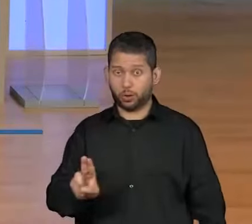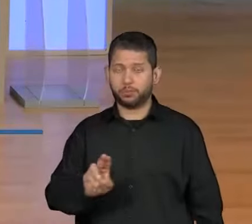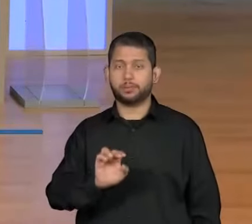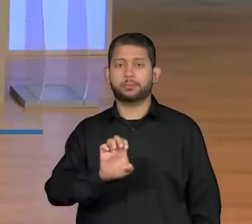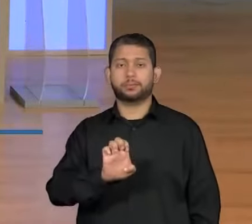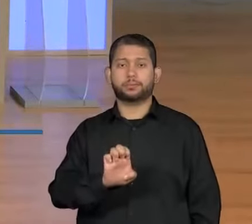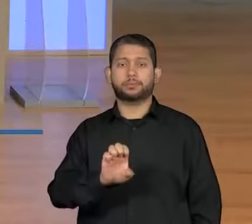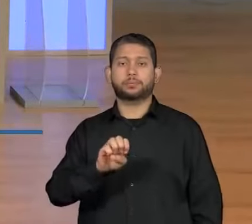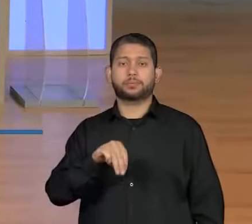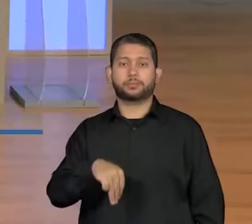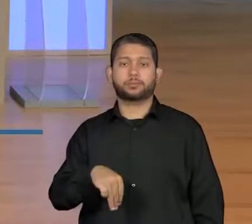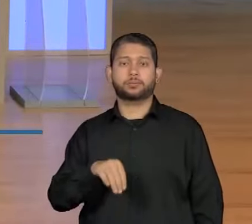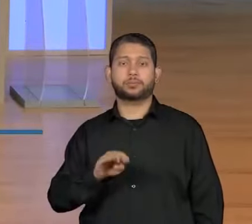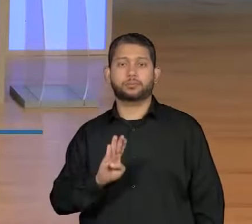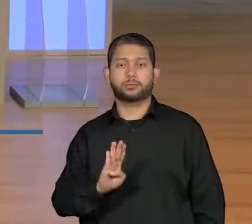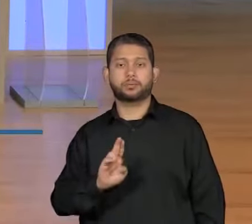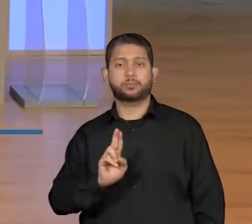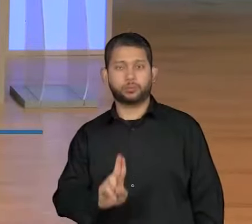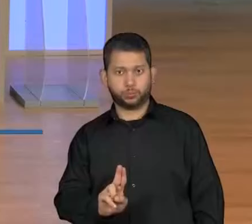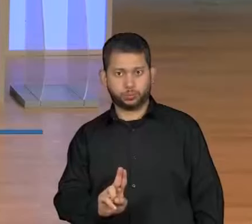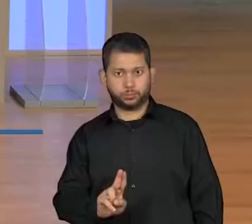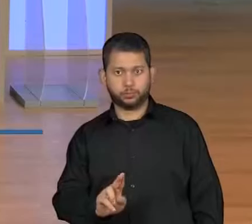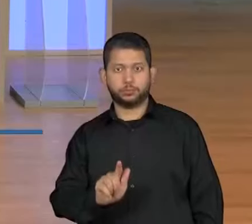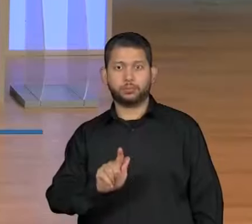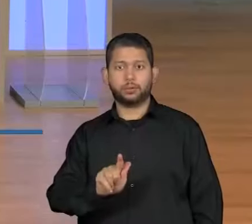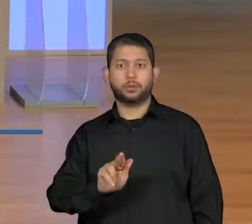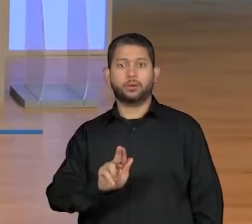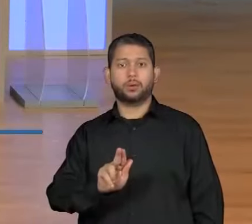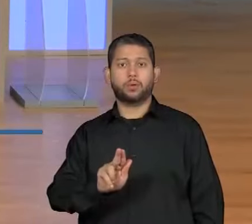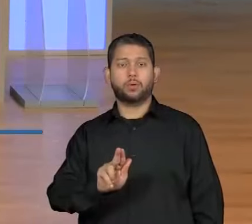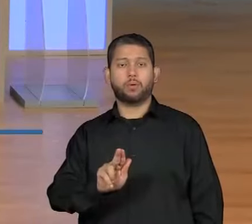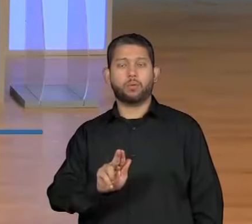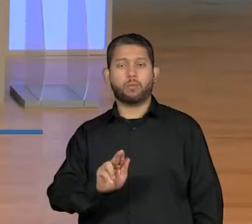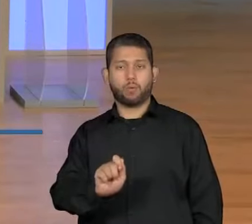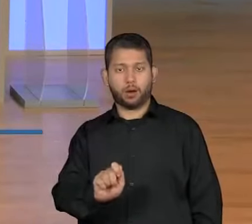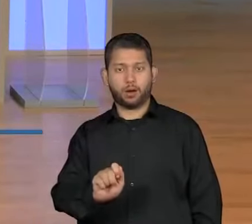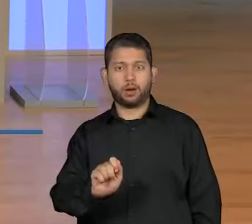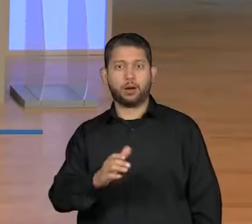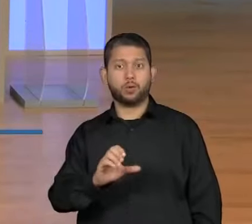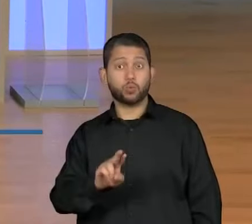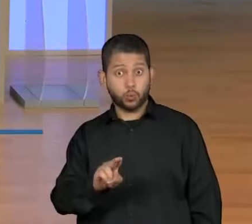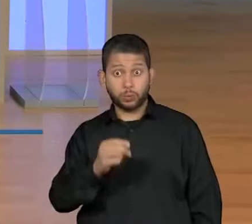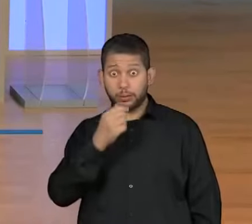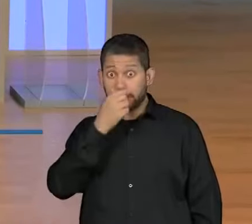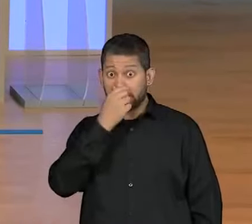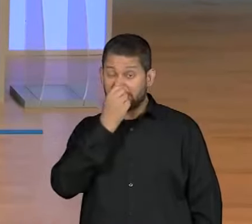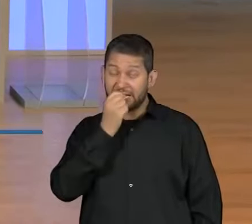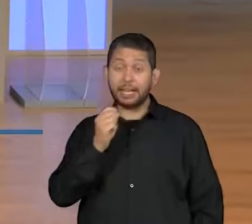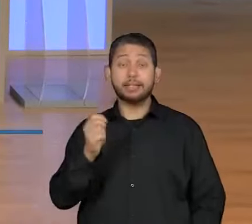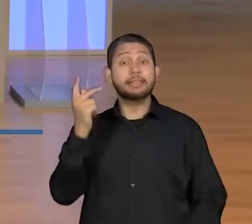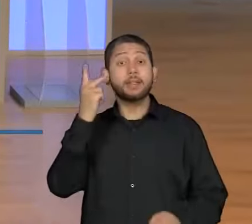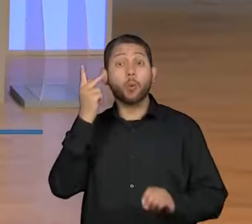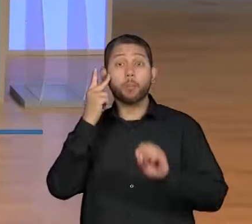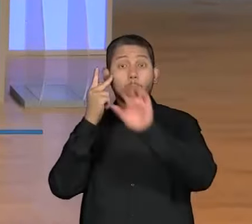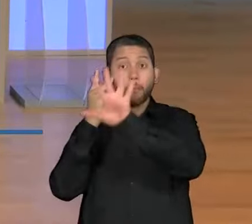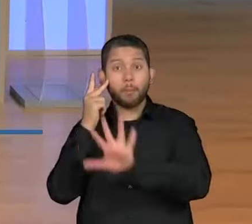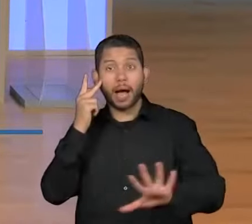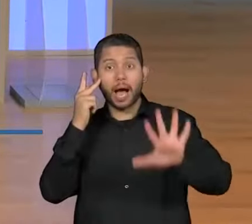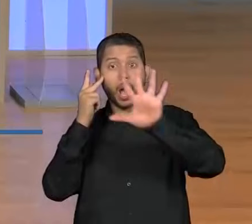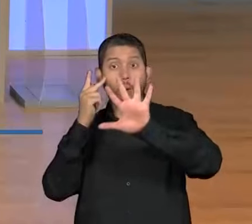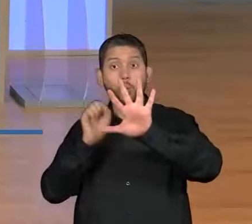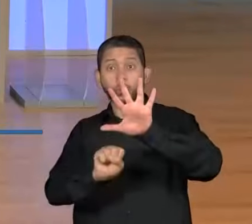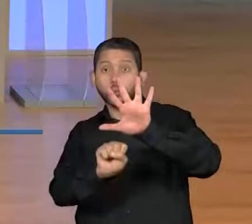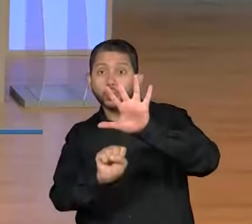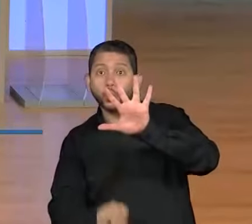considero lá Embu-Guaçu. É uma cidadezinha pitoresca, lá no extremo sul de São Paulo, extremo